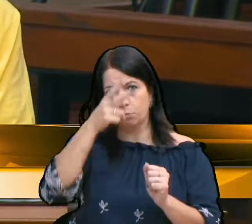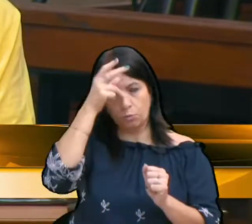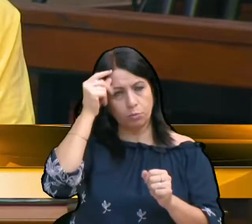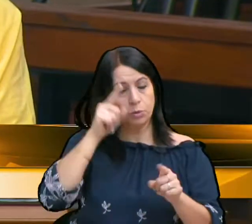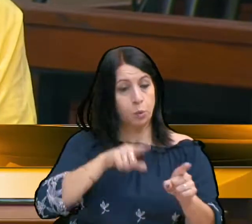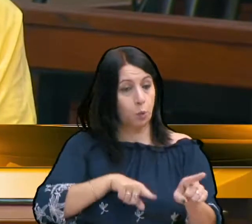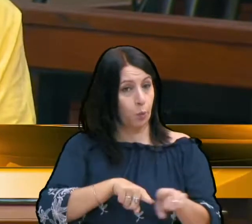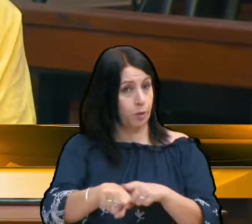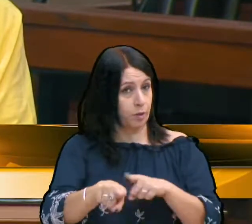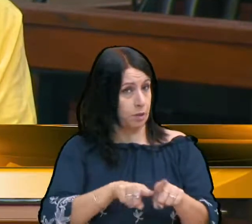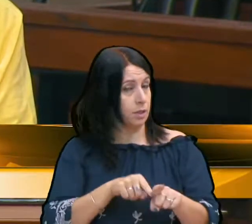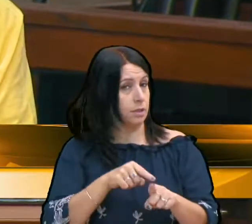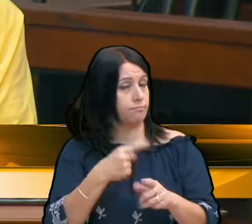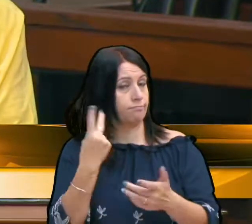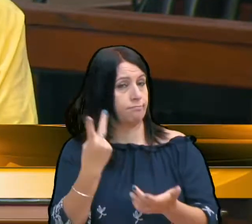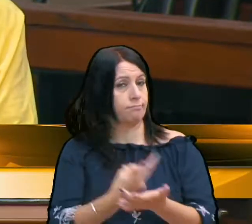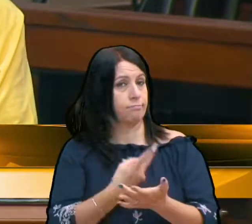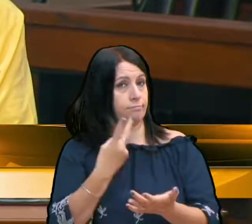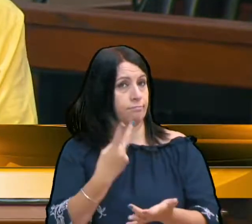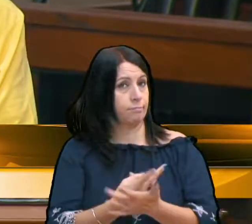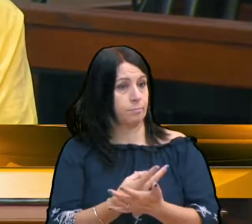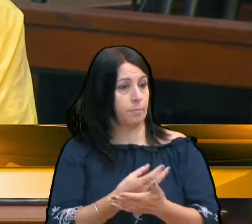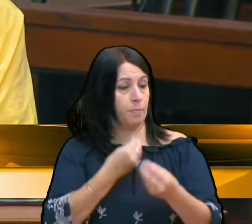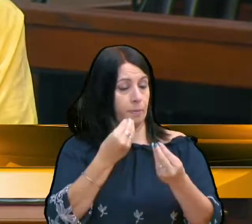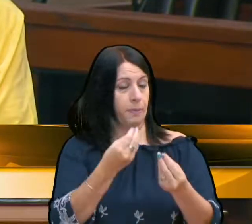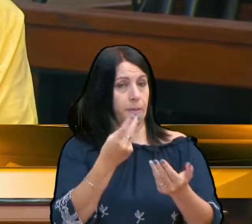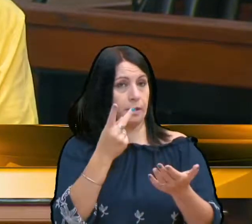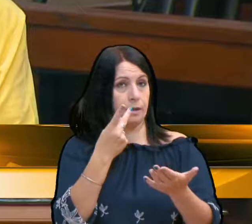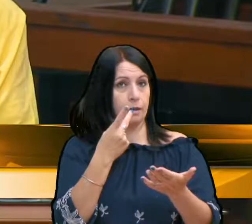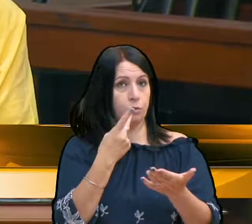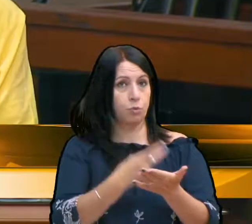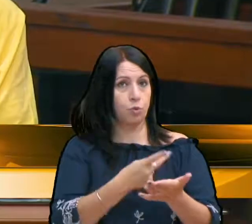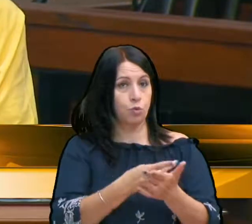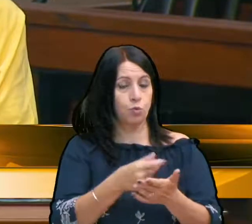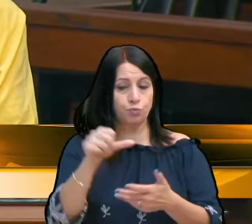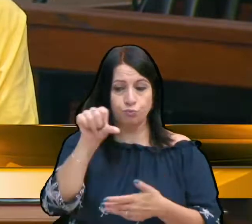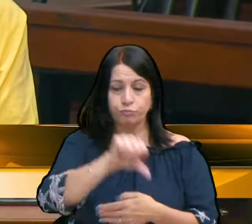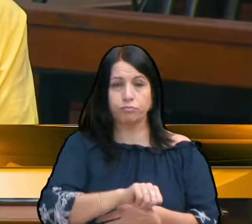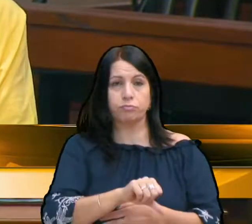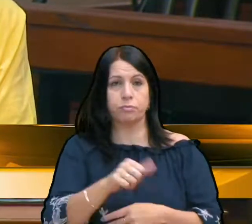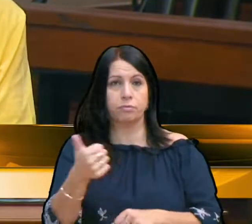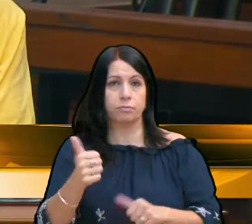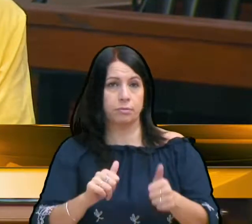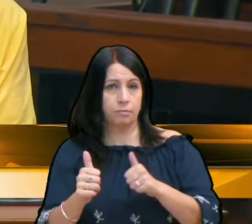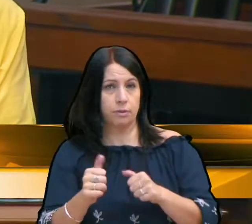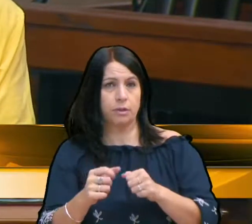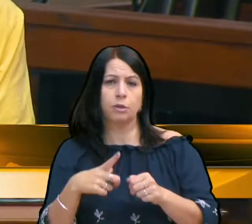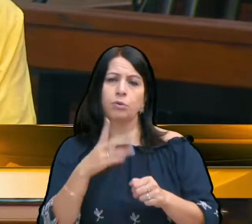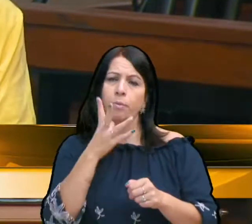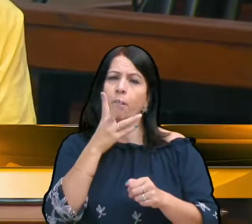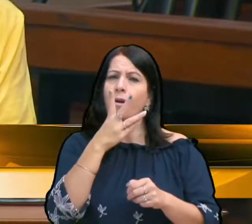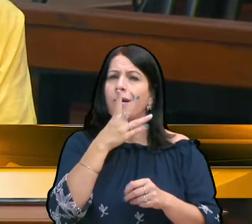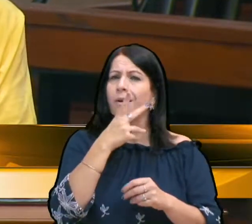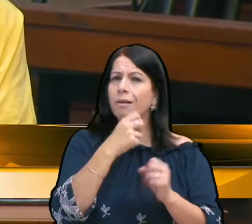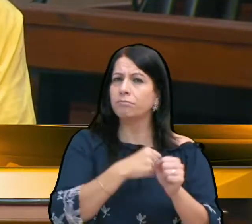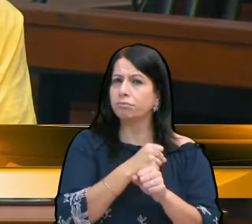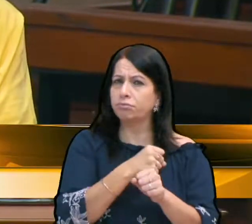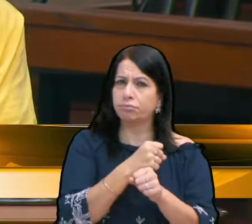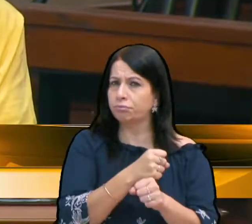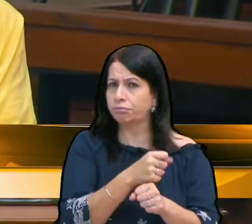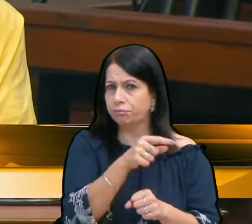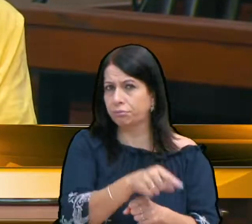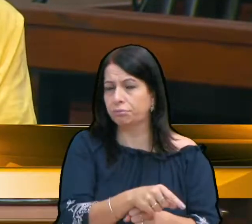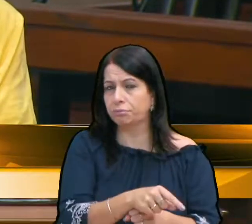concorrência predatória, entregando produtos de péssima qualidade e que tu leva anos para fechar o cerco. Então, se